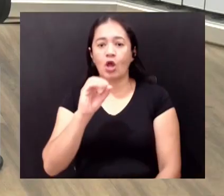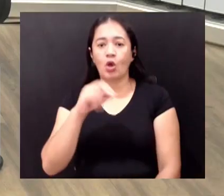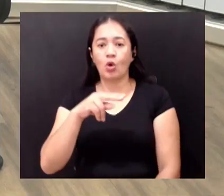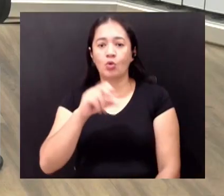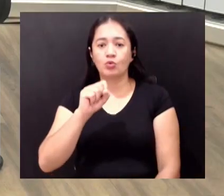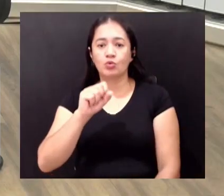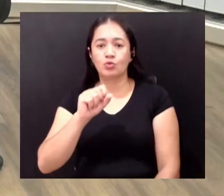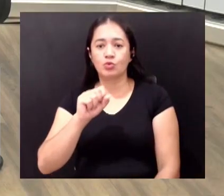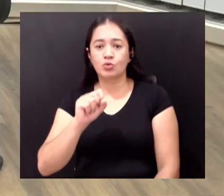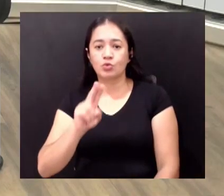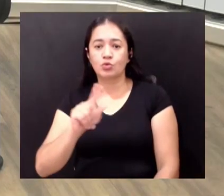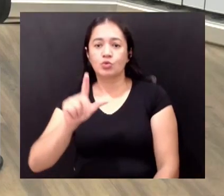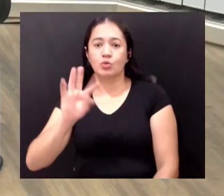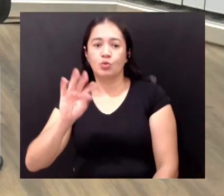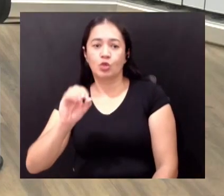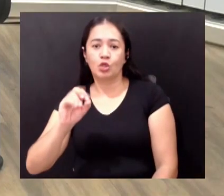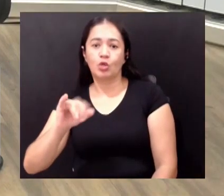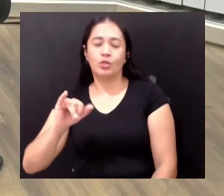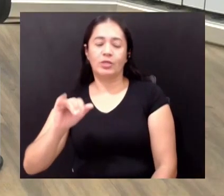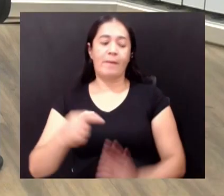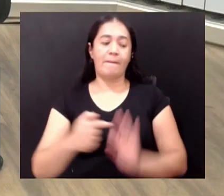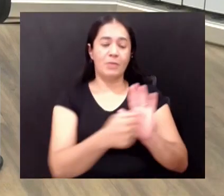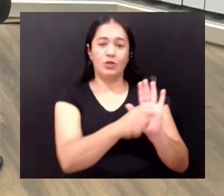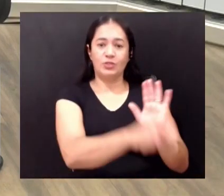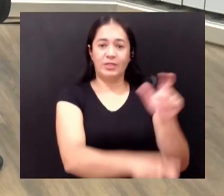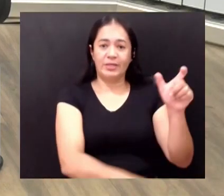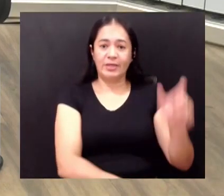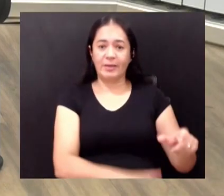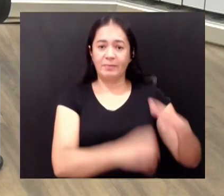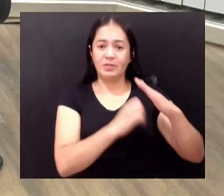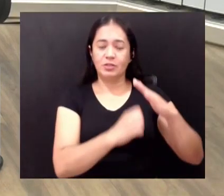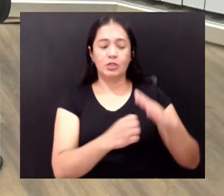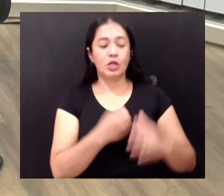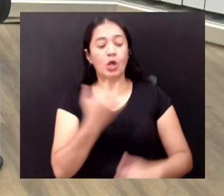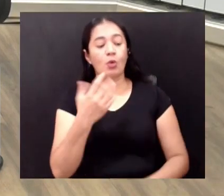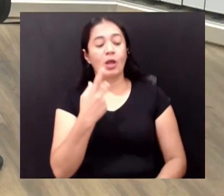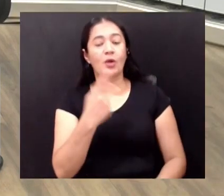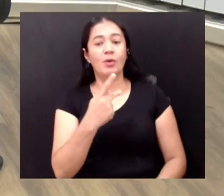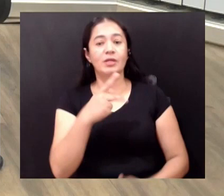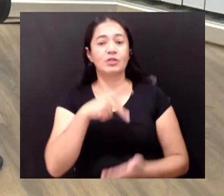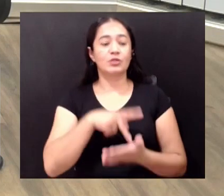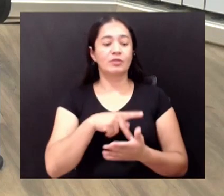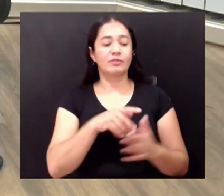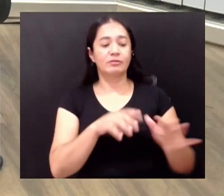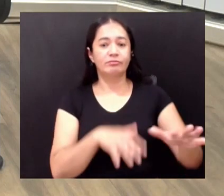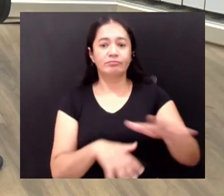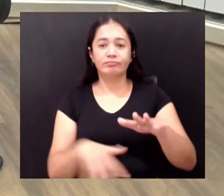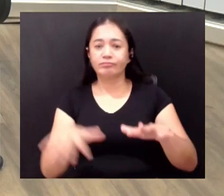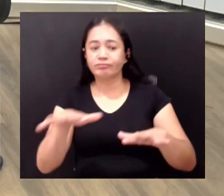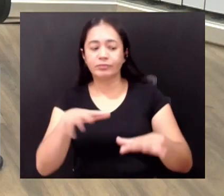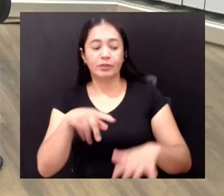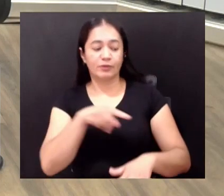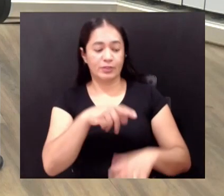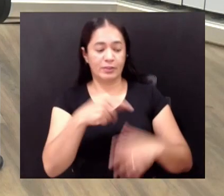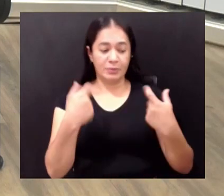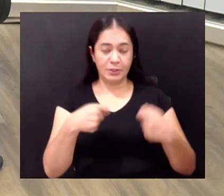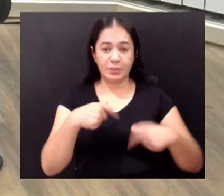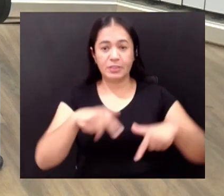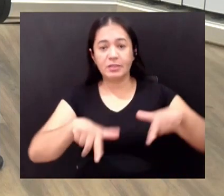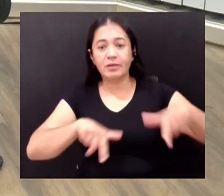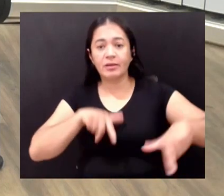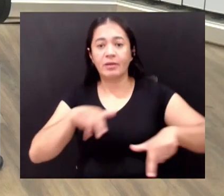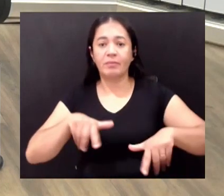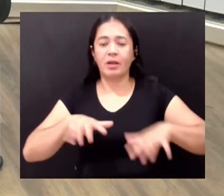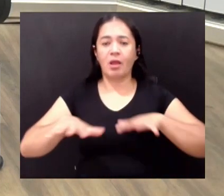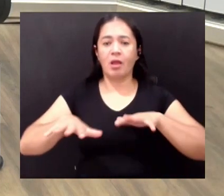cada empresário, para cada empresa, qual a sua realidade, em qual cenário ela deve trabalhar, né, o que deve ser movimentado ou